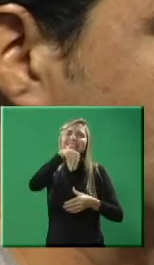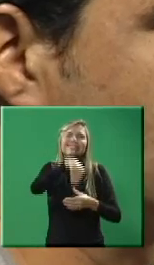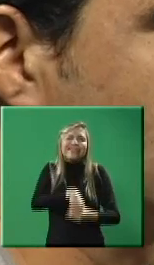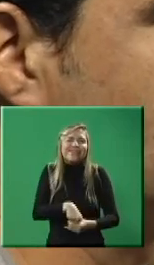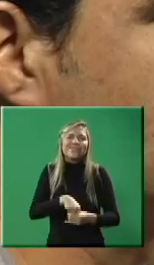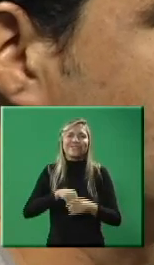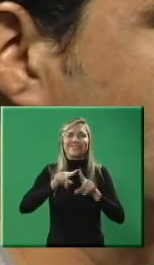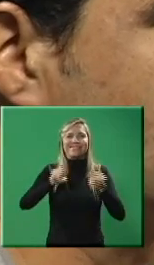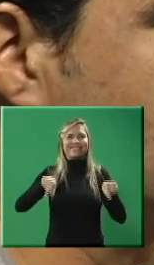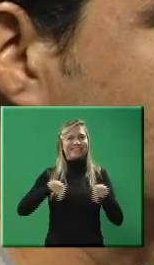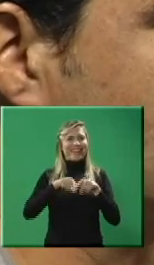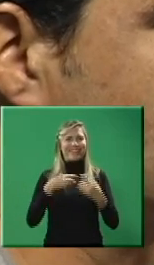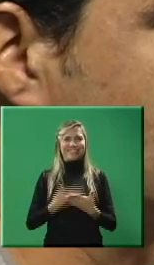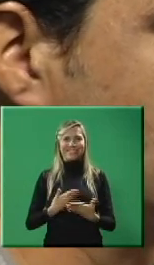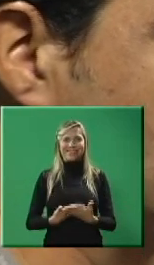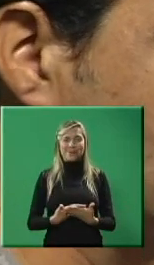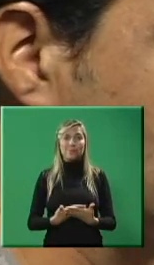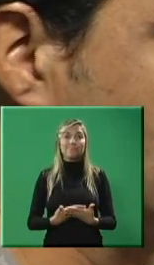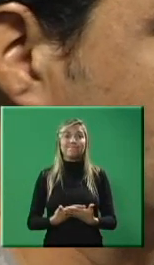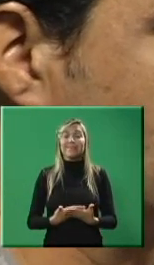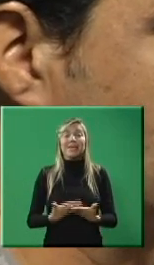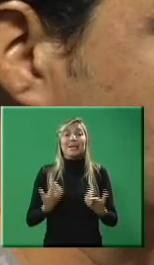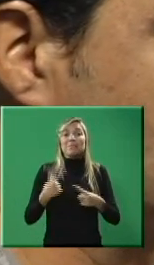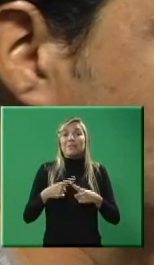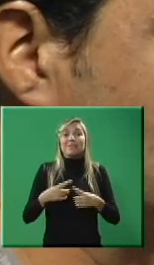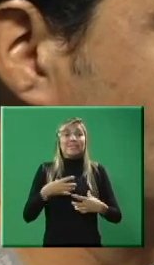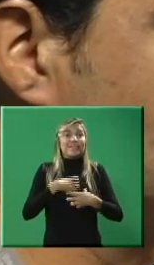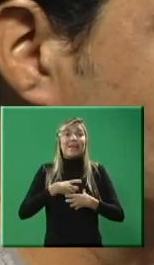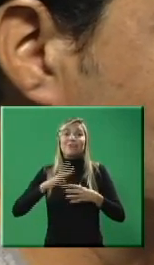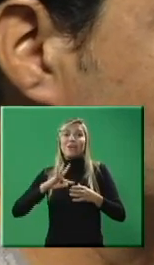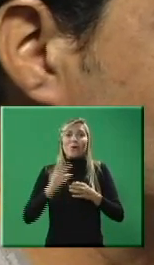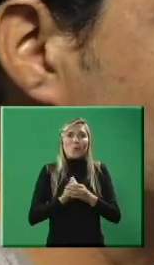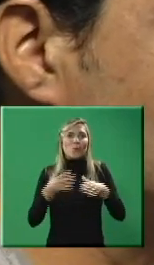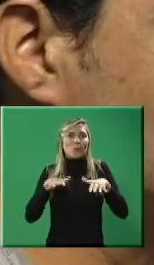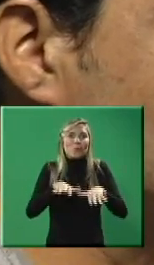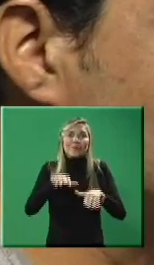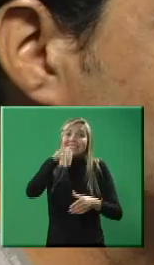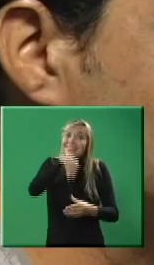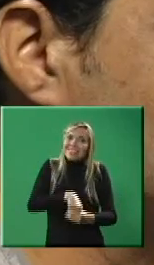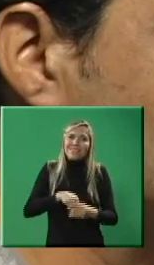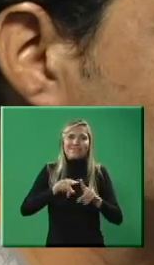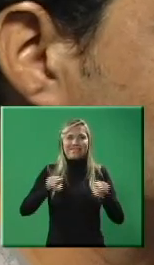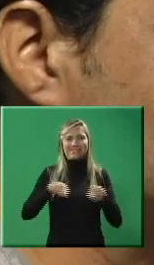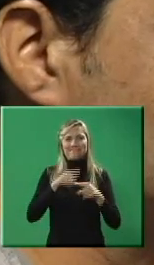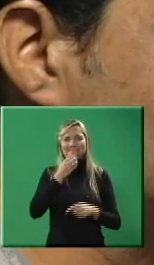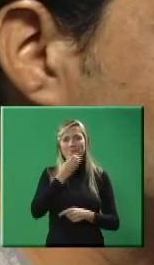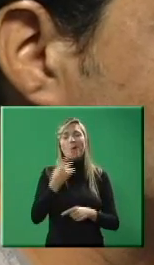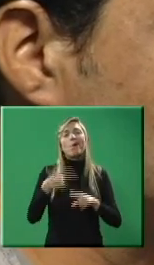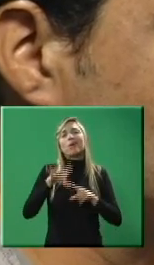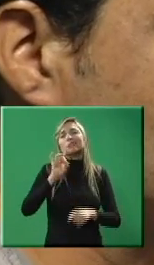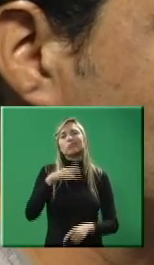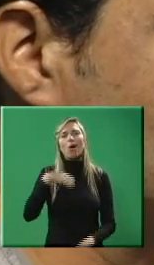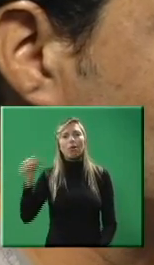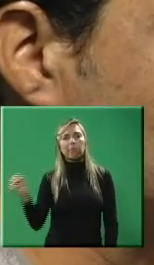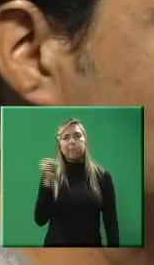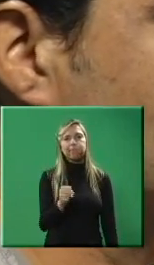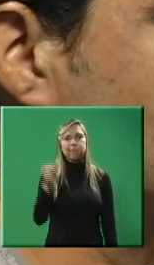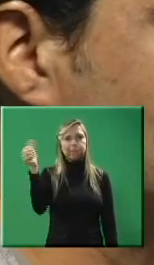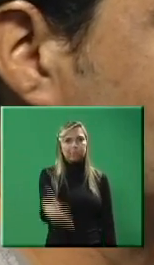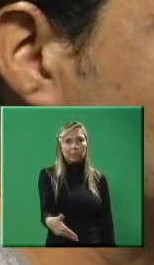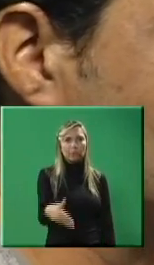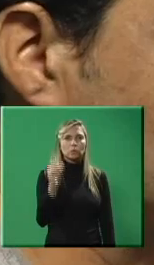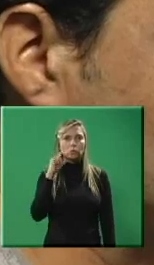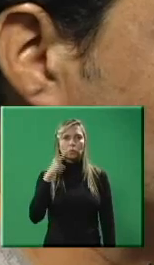dessa sala de aula, se sentirem de fato incluídos, sim. Não somente colocá-los lá, mas